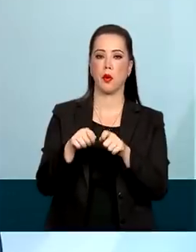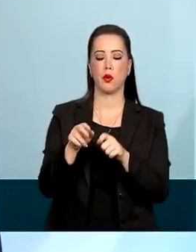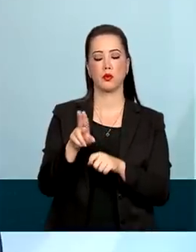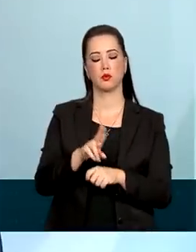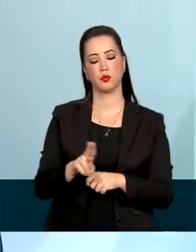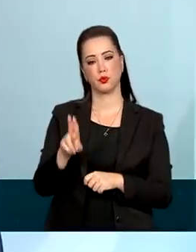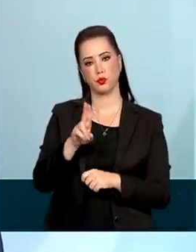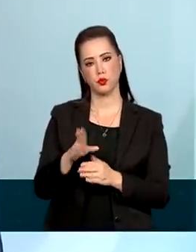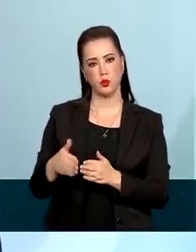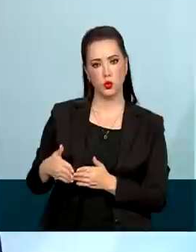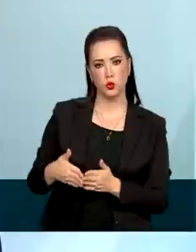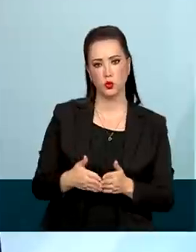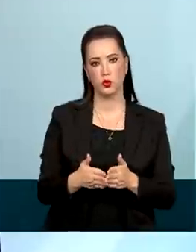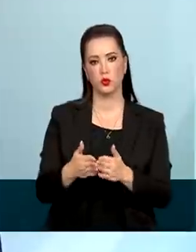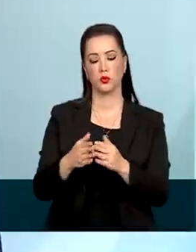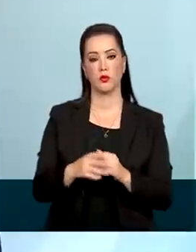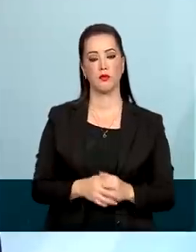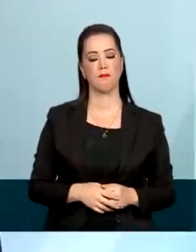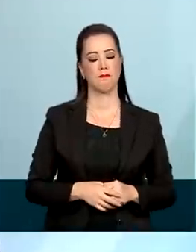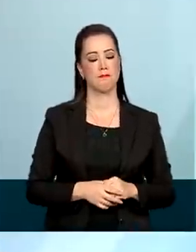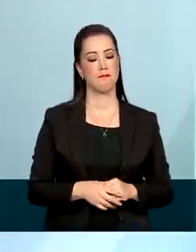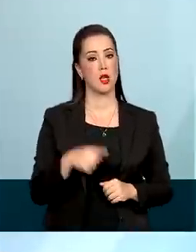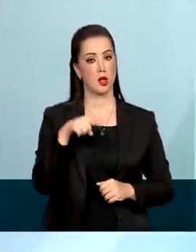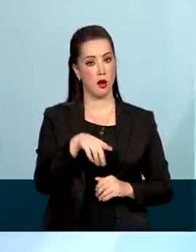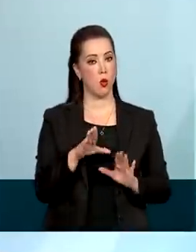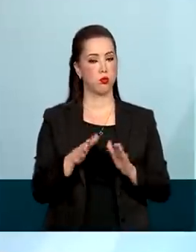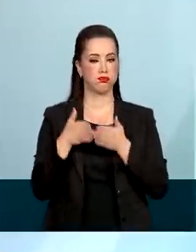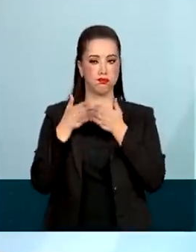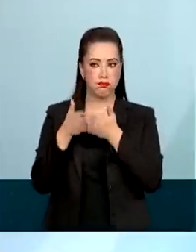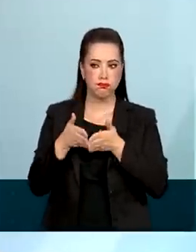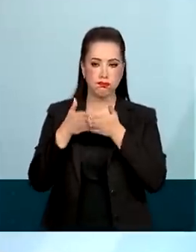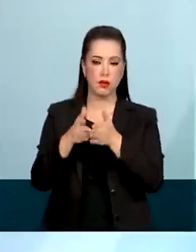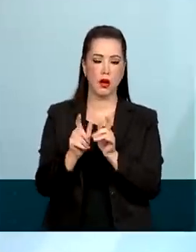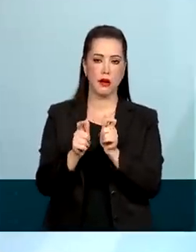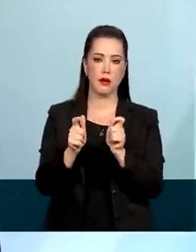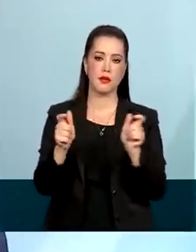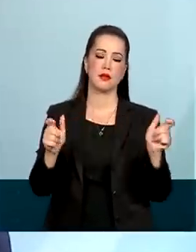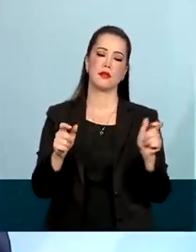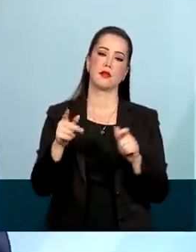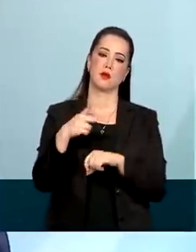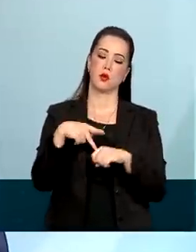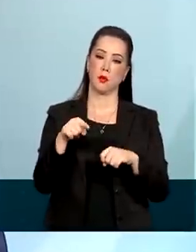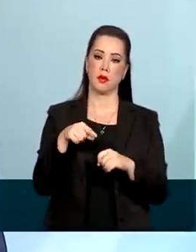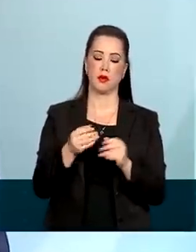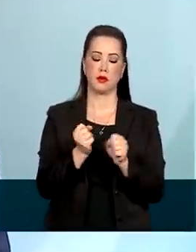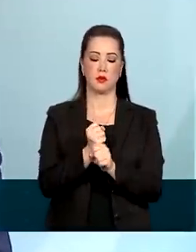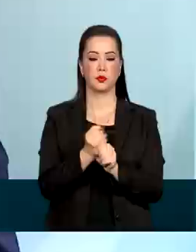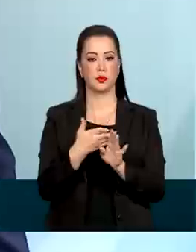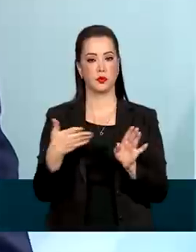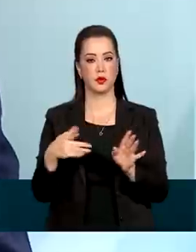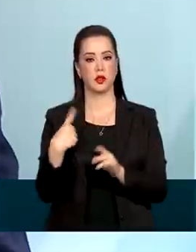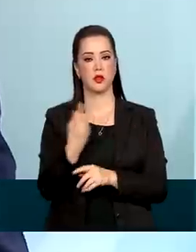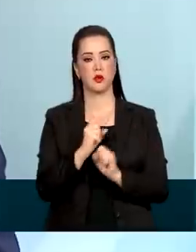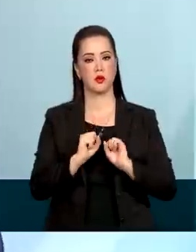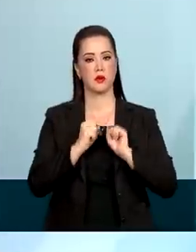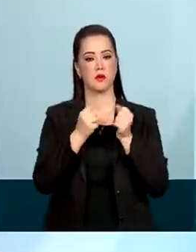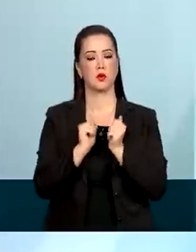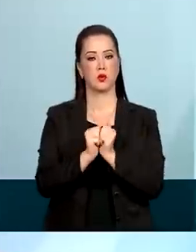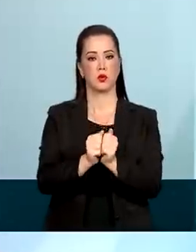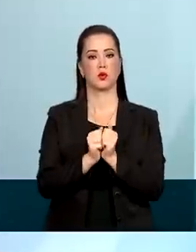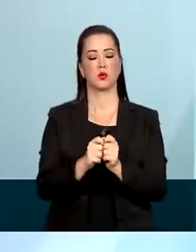no setor portuário é um setor que tem crescido muito no Brasil nesses últimos anos então é um esforço conjunto de que a gente possa junto poder público